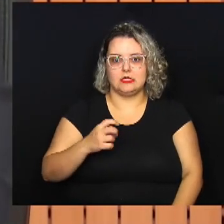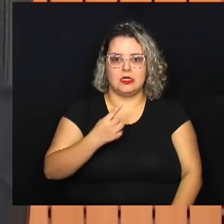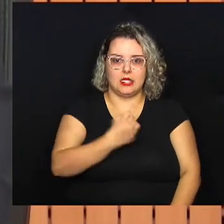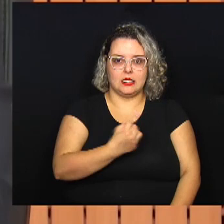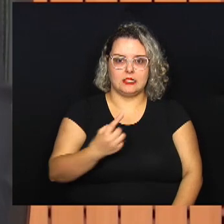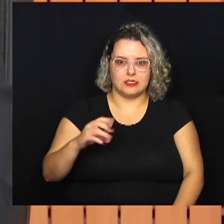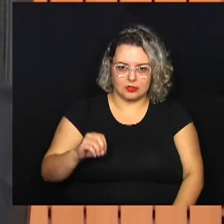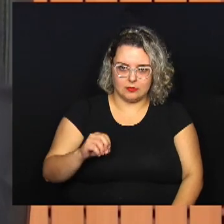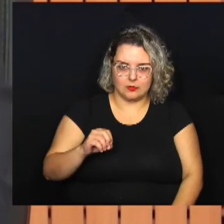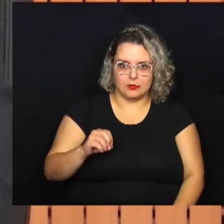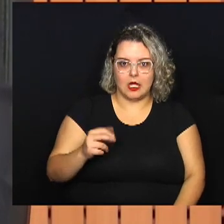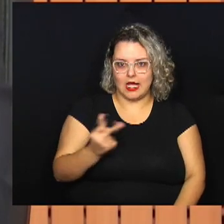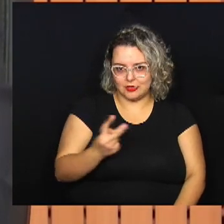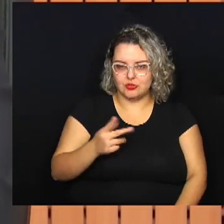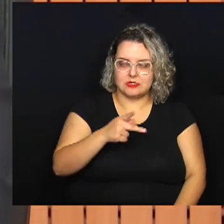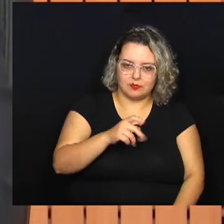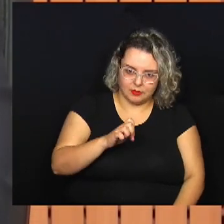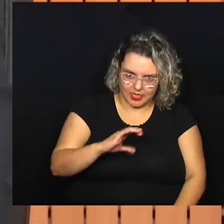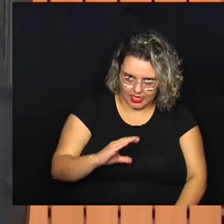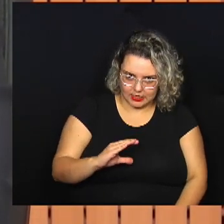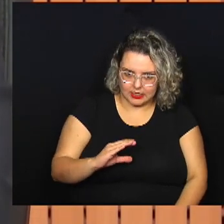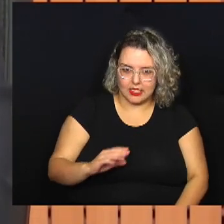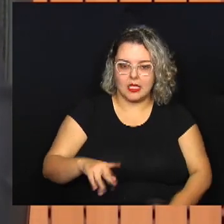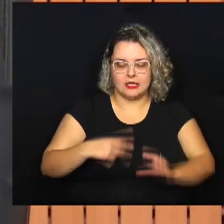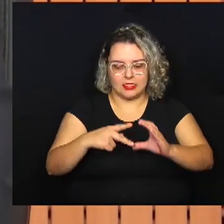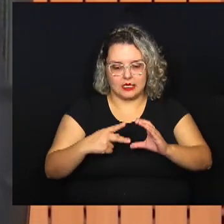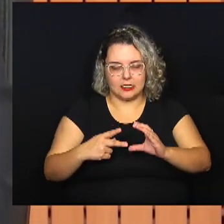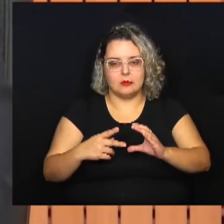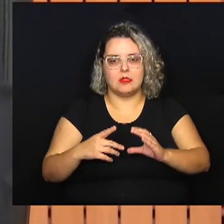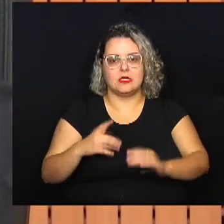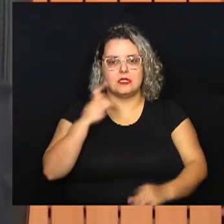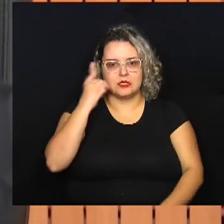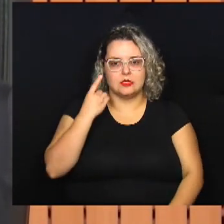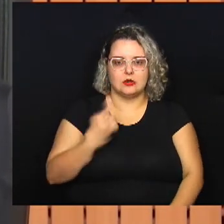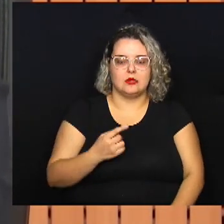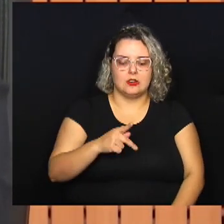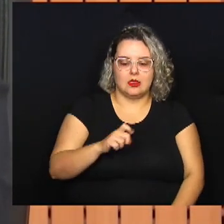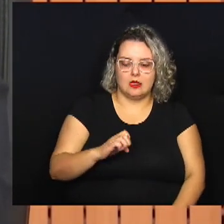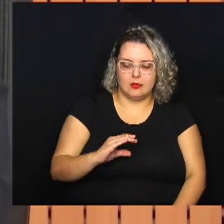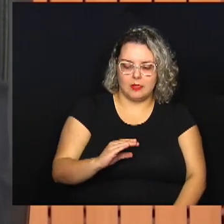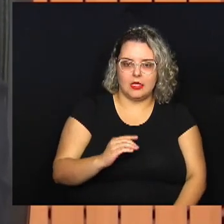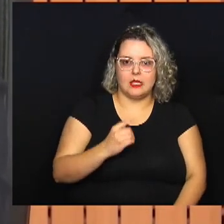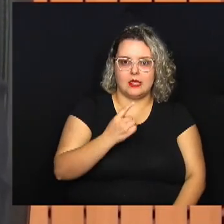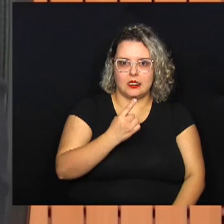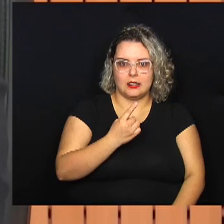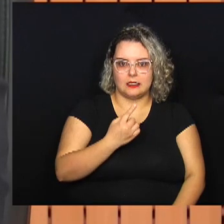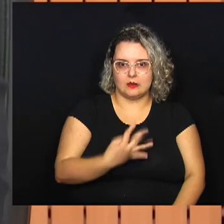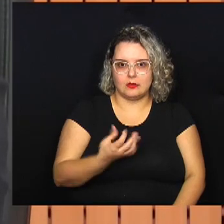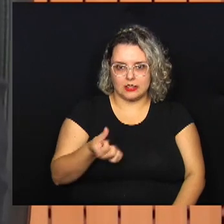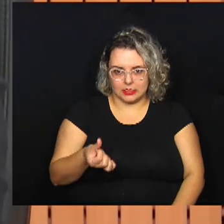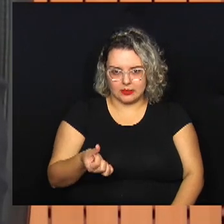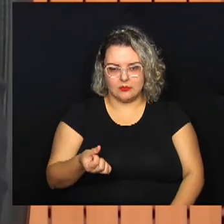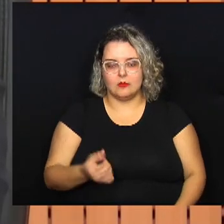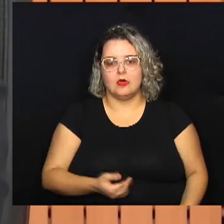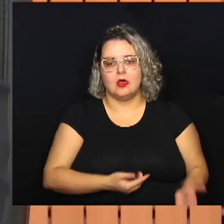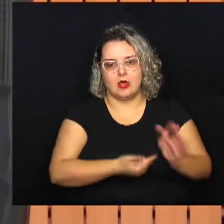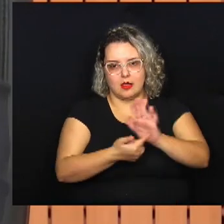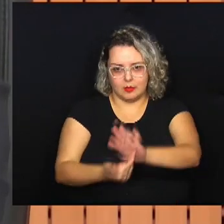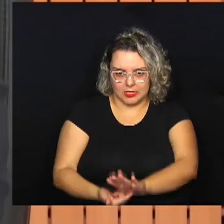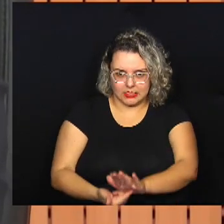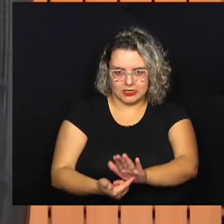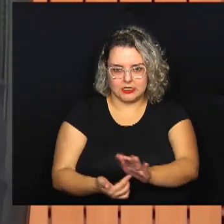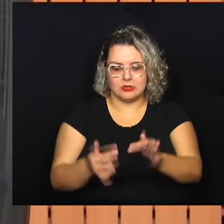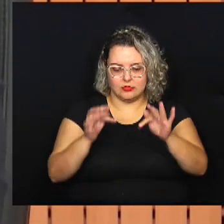2 tramitam na Câmara de Deputados, e a PEC 46, que é a mais recente, foi apresentada no final do ano passado, final